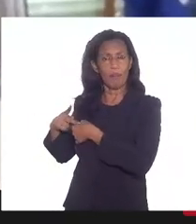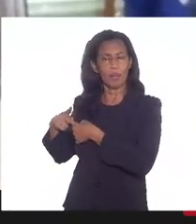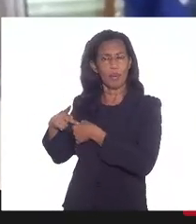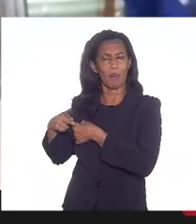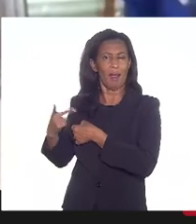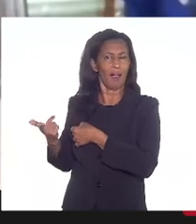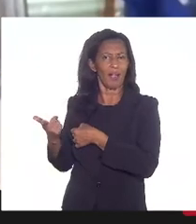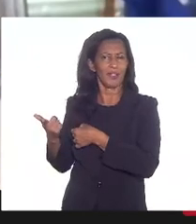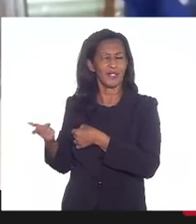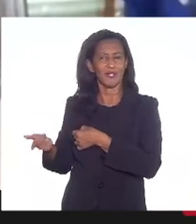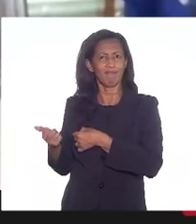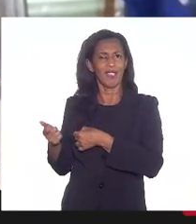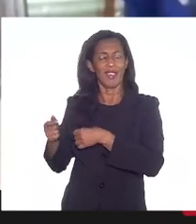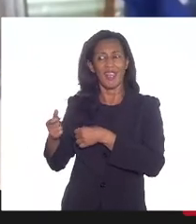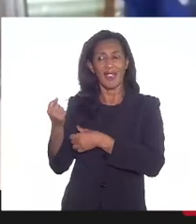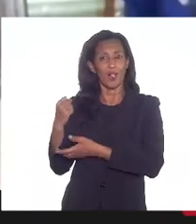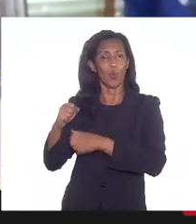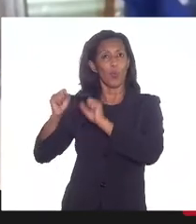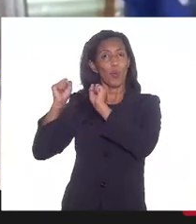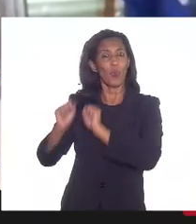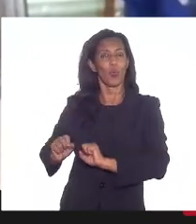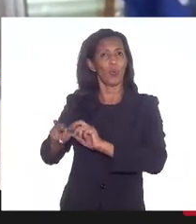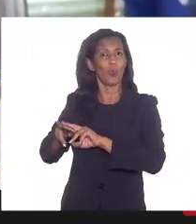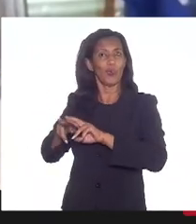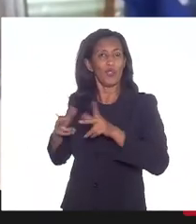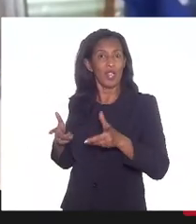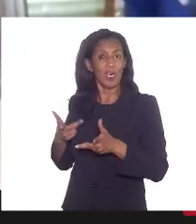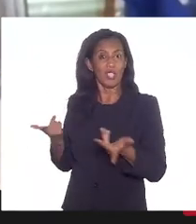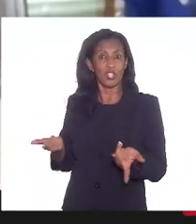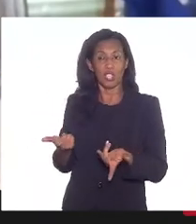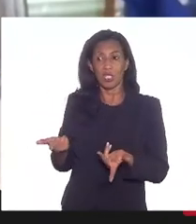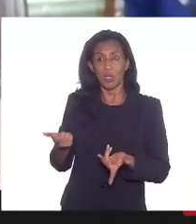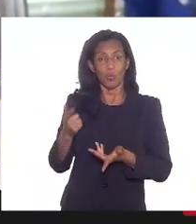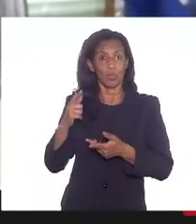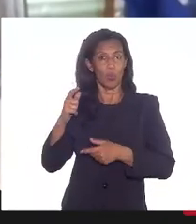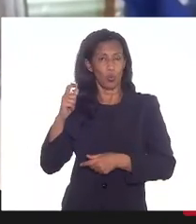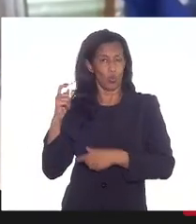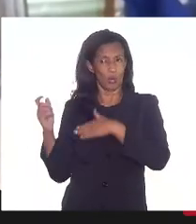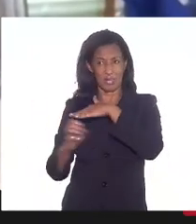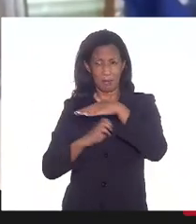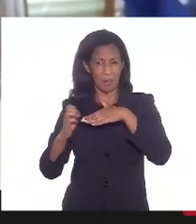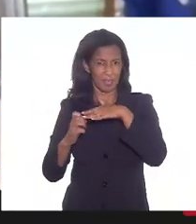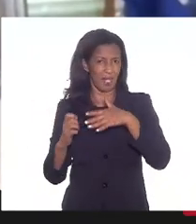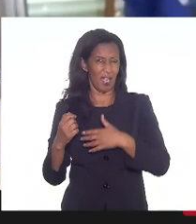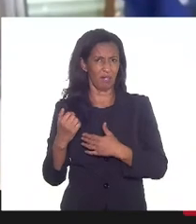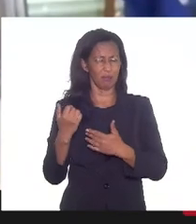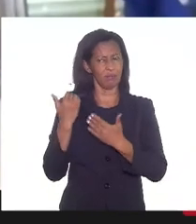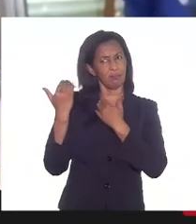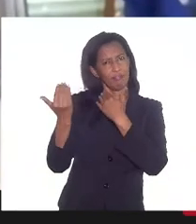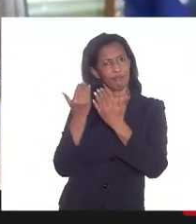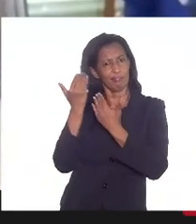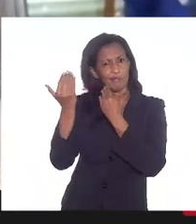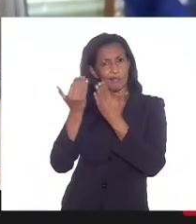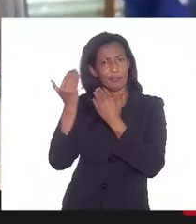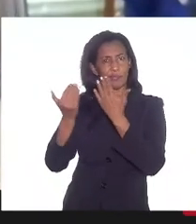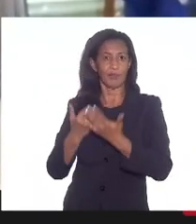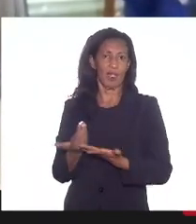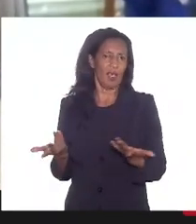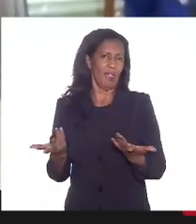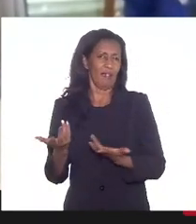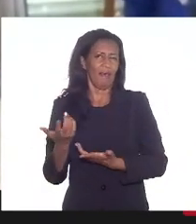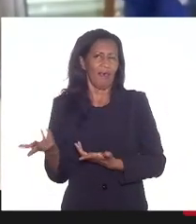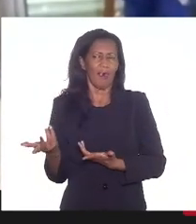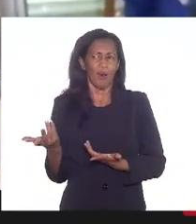um poder discricionário ou não. E, logicamente, os investidores ficavam com muito pé atrás. Era uma